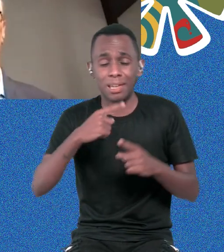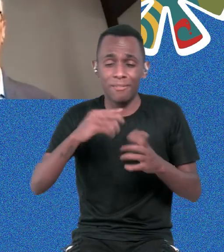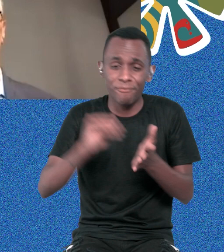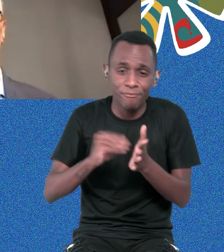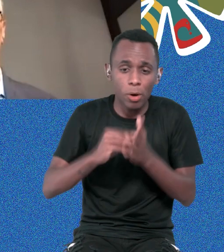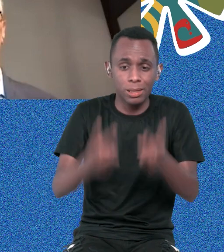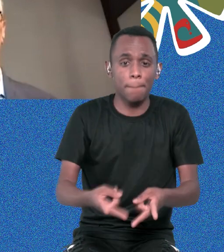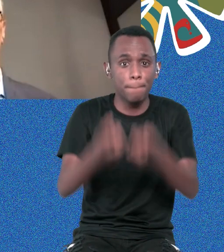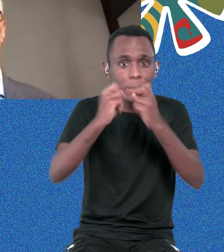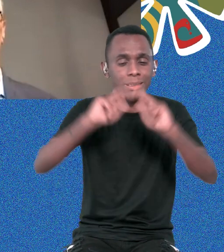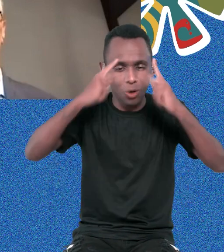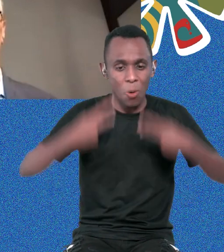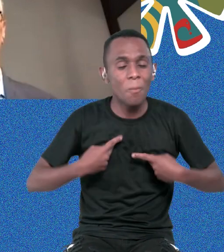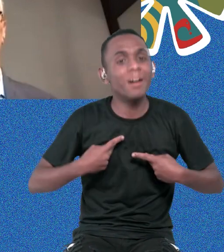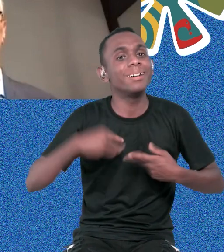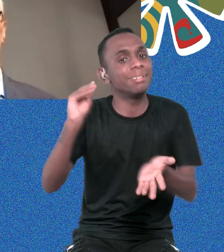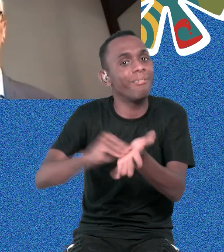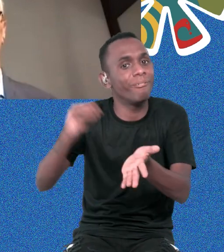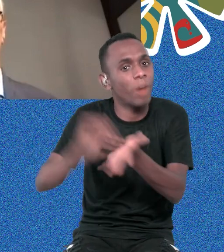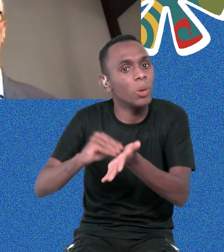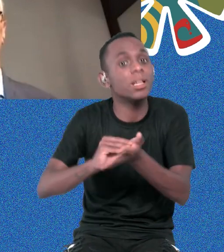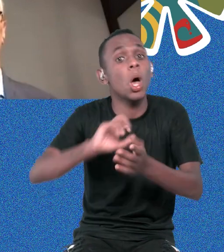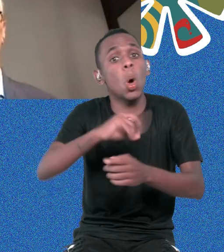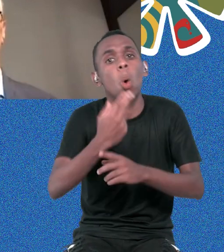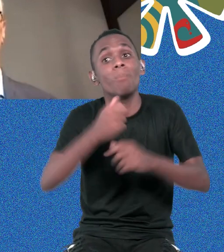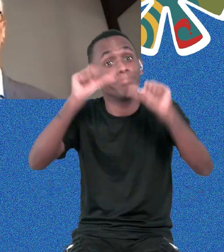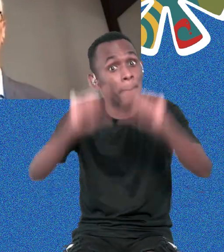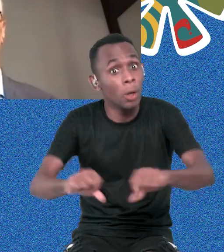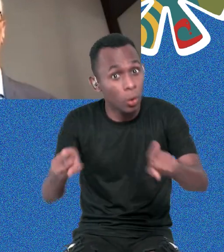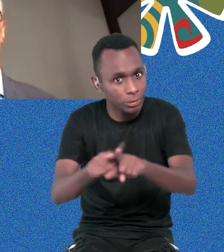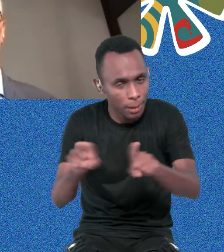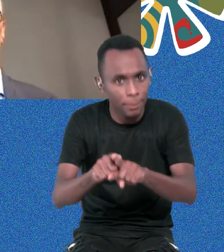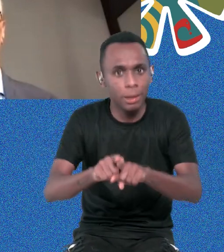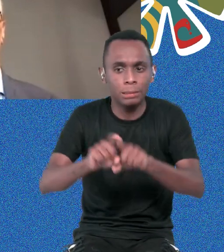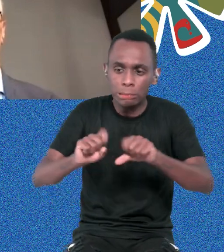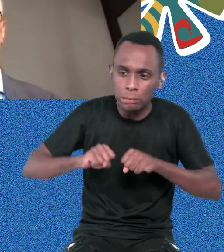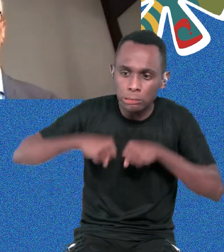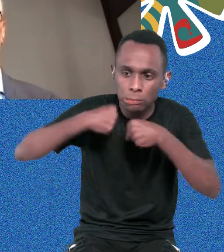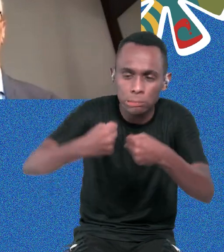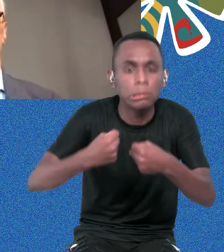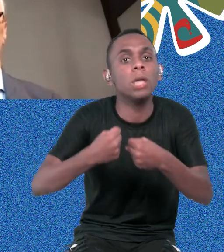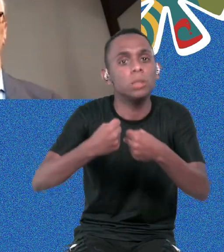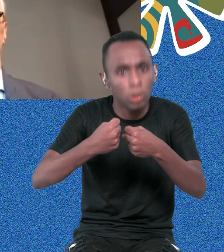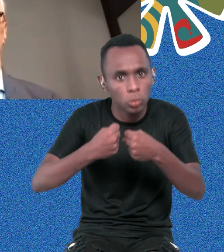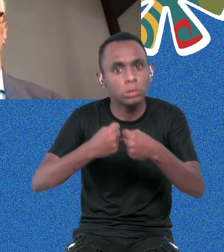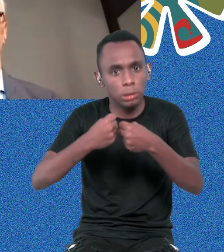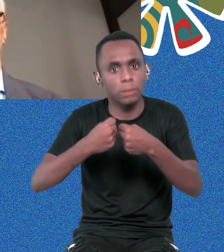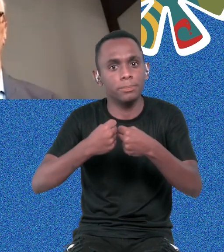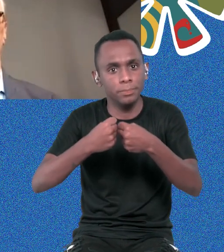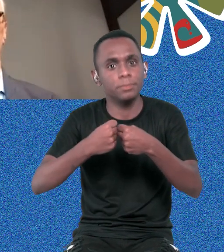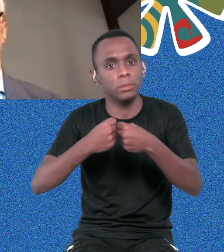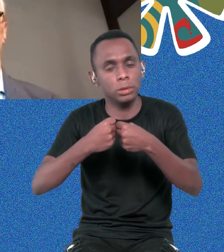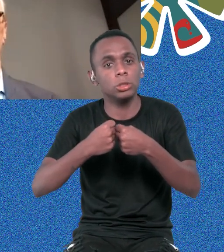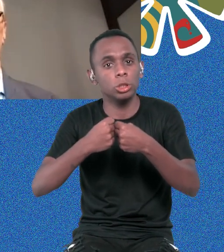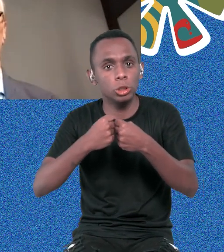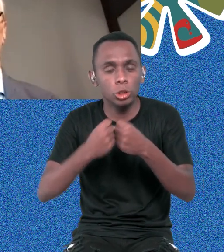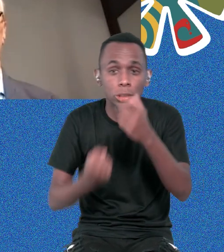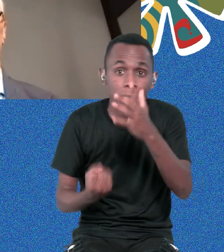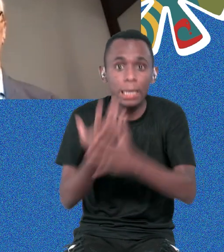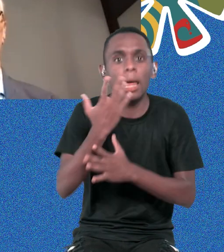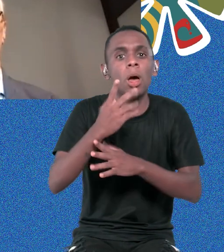essa desumanização, ou pior, a luta, né, por se constituírem,